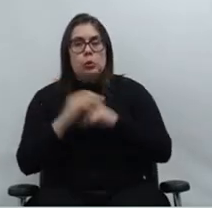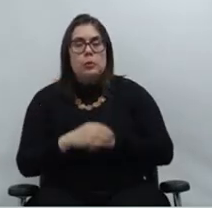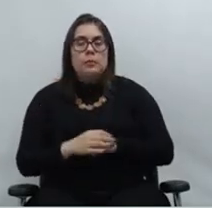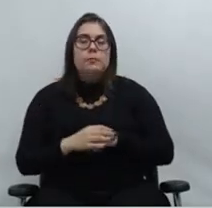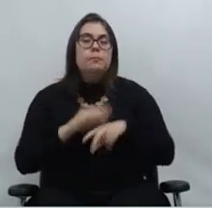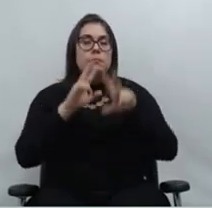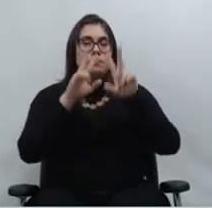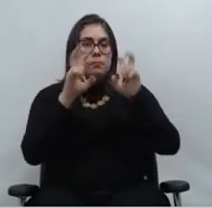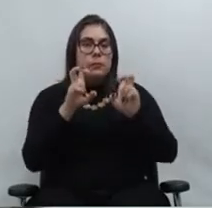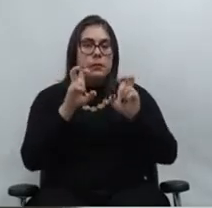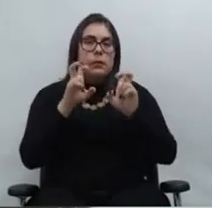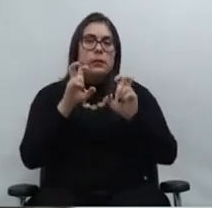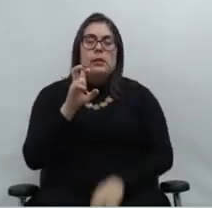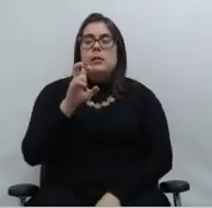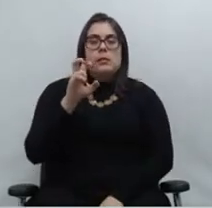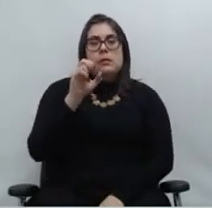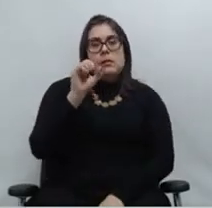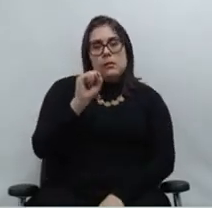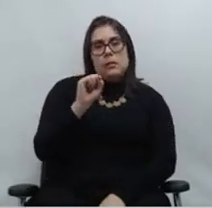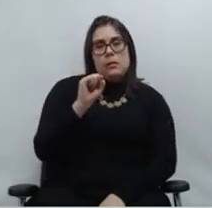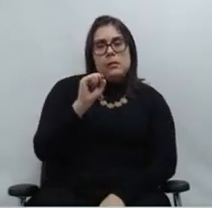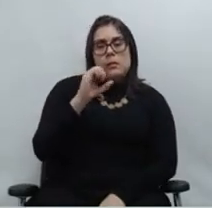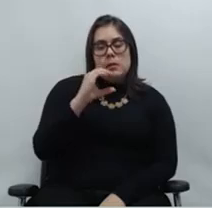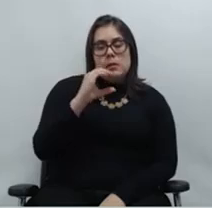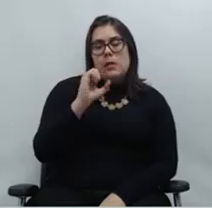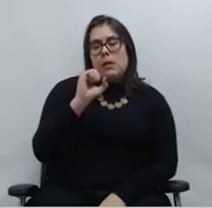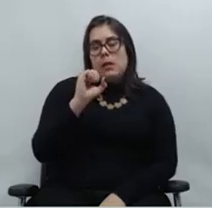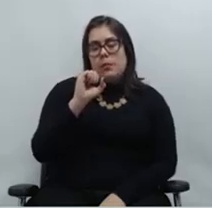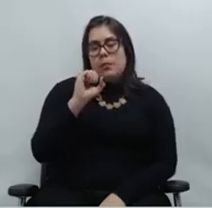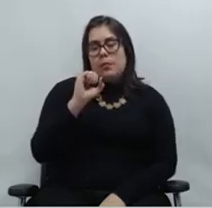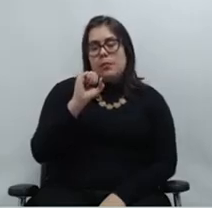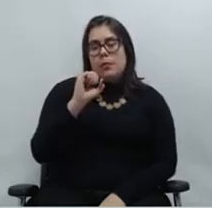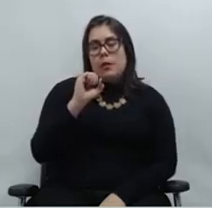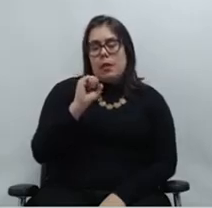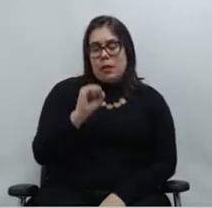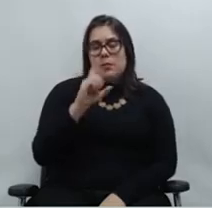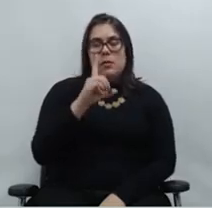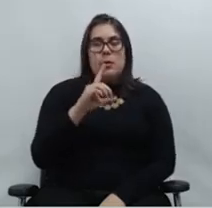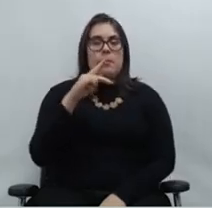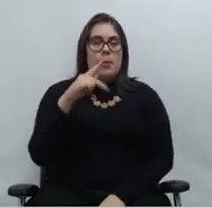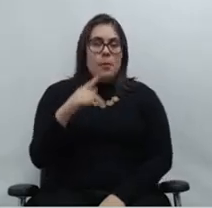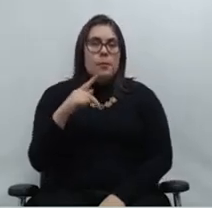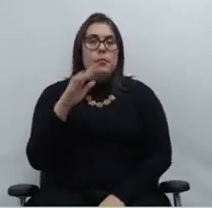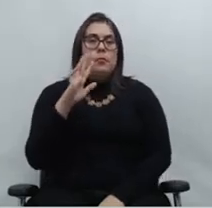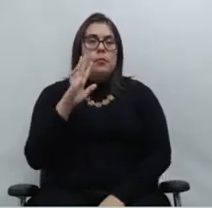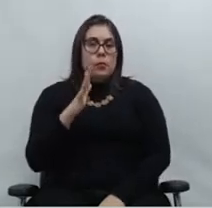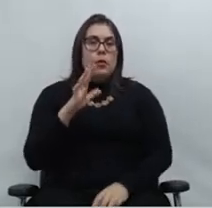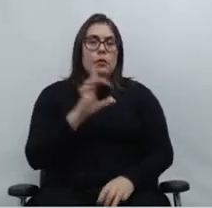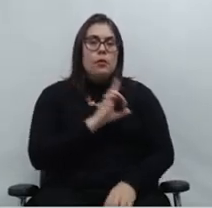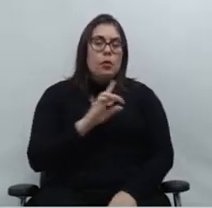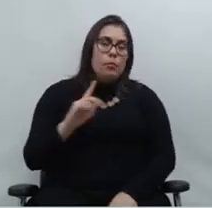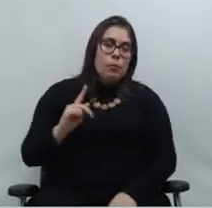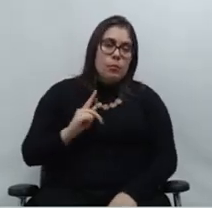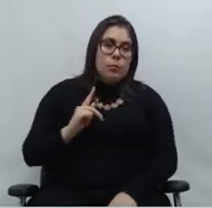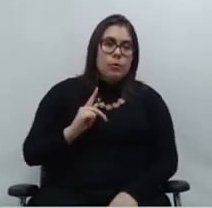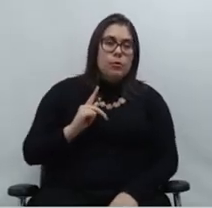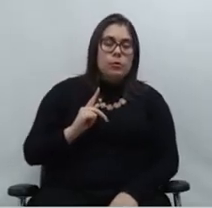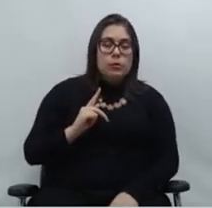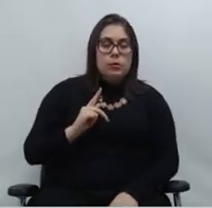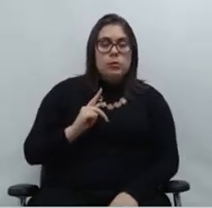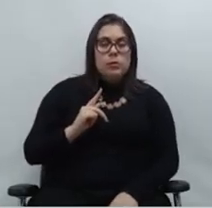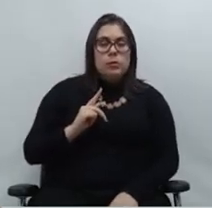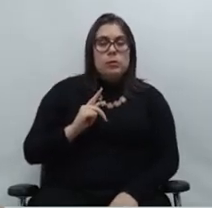deliberação CSTP número 321 de 2015, que trata dos afastamentos de membros e membras, servidores e servidoras da Defensoria Pública,